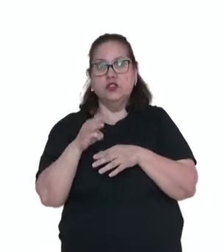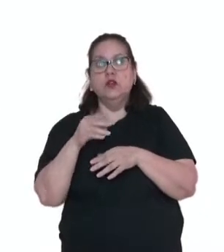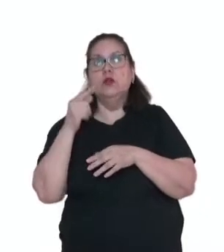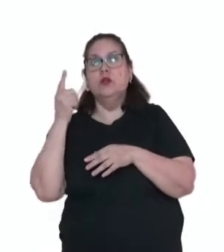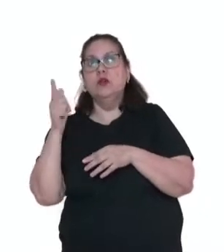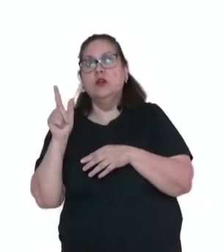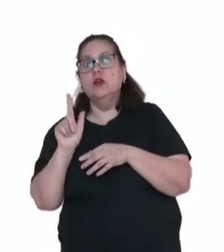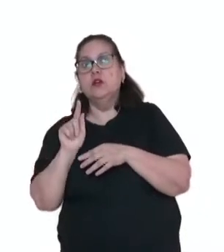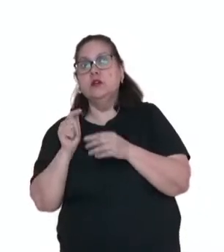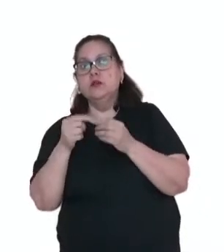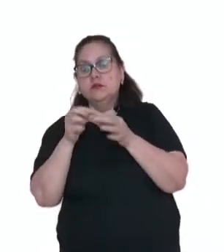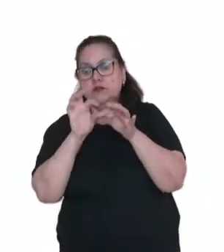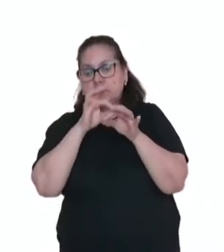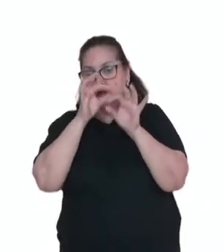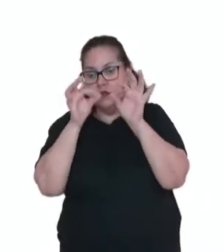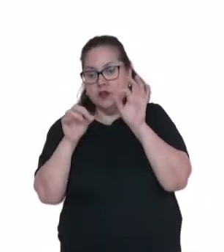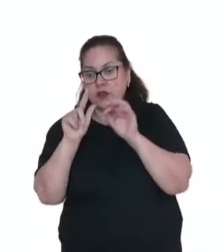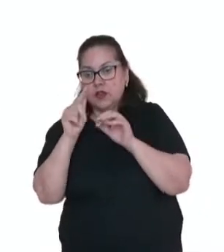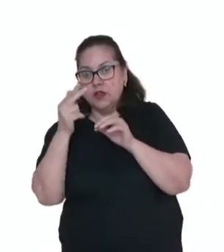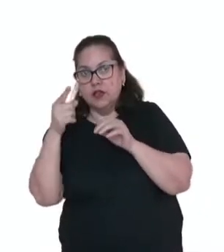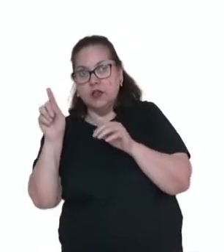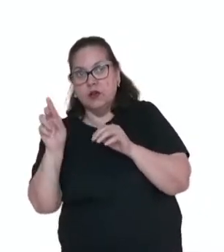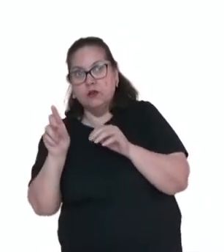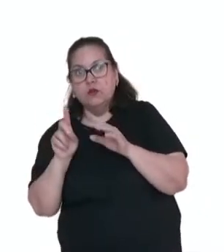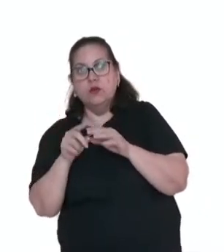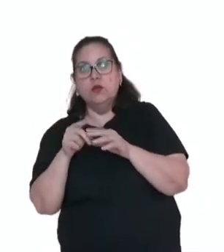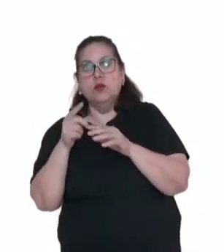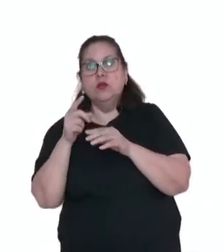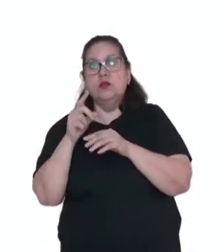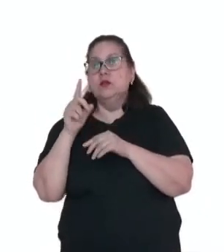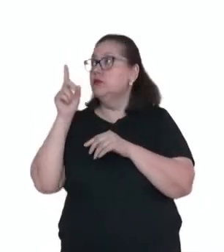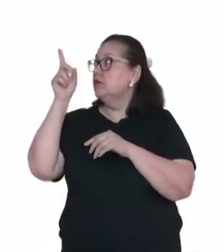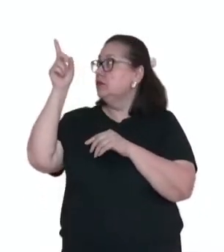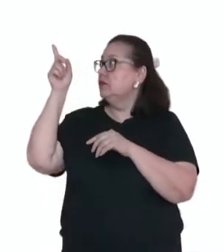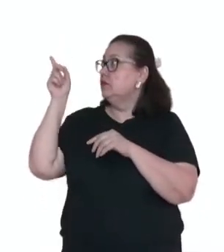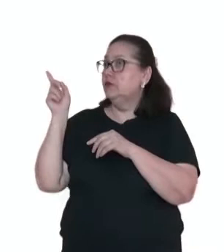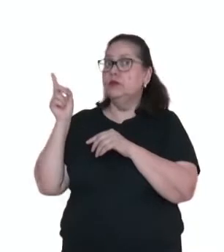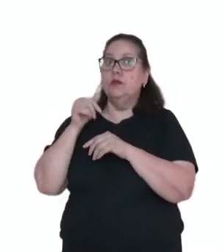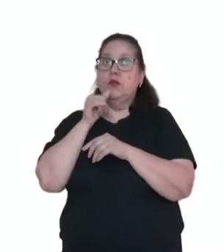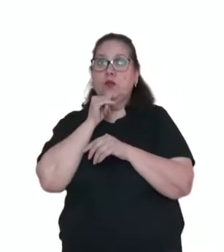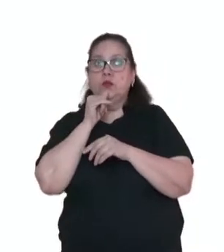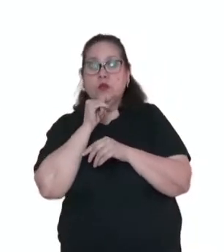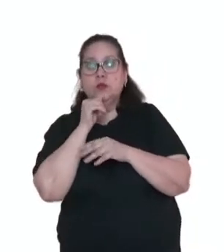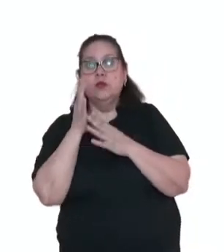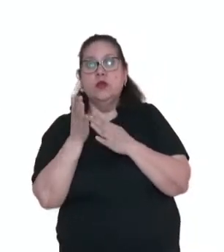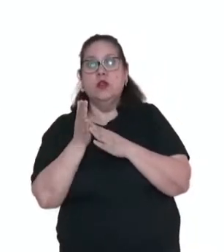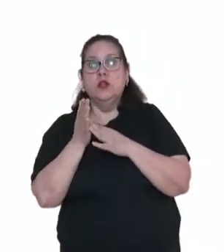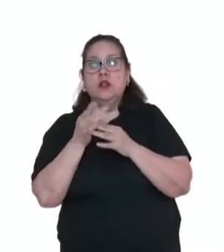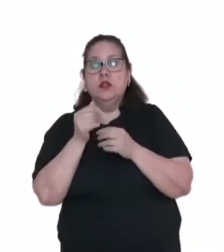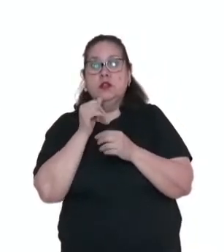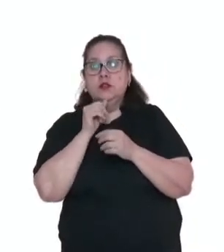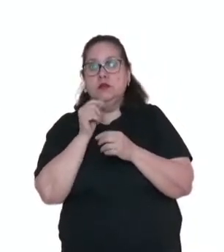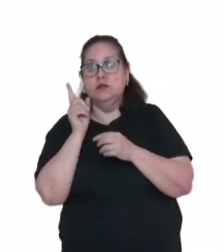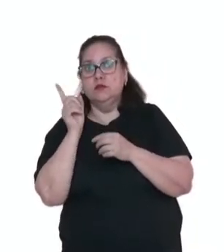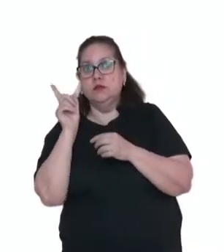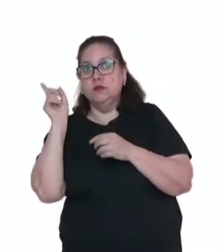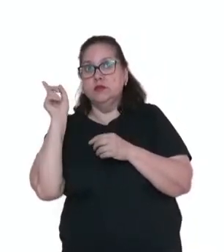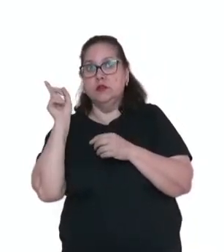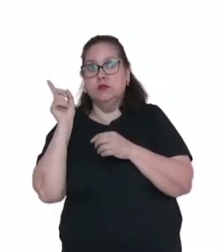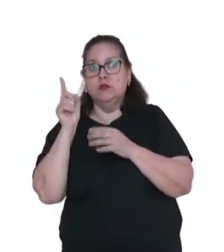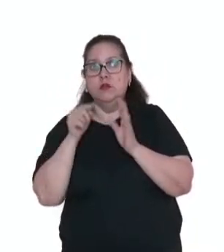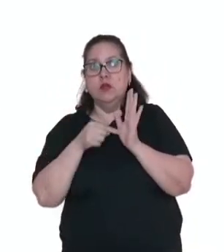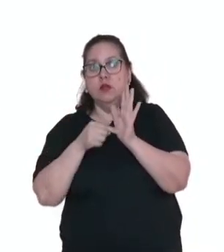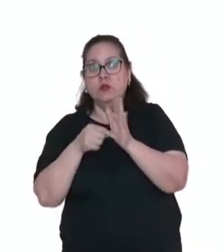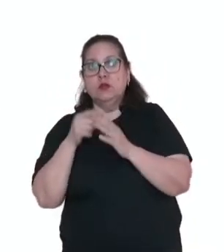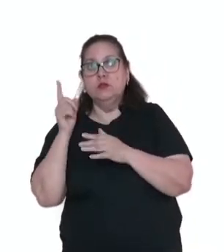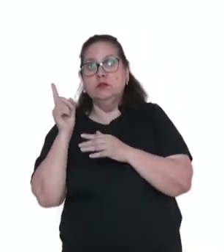aqueles em forma de cápsula, tá? Tem os cariópsis ou grãos, por exemplo, esse aqui, né, mostrei